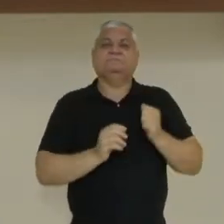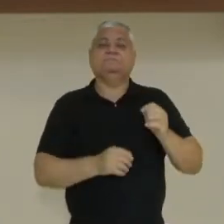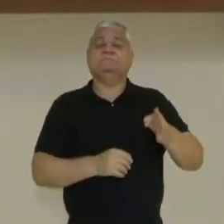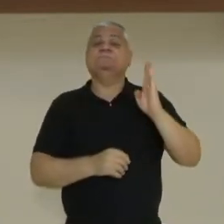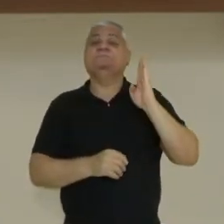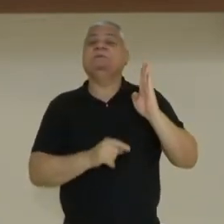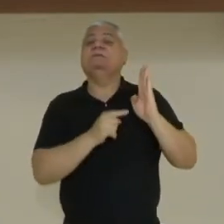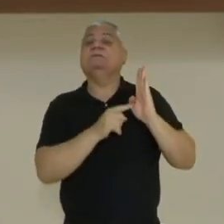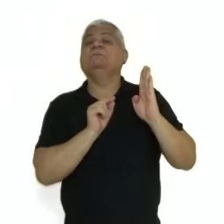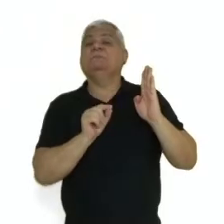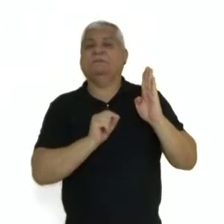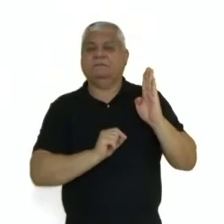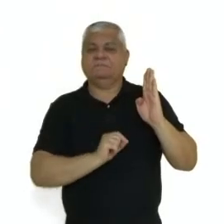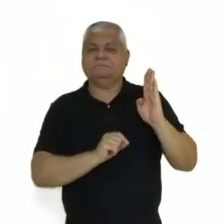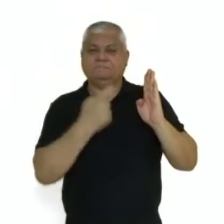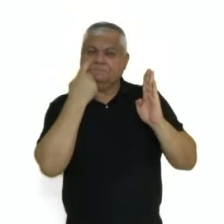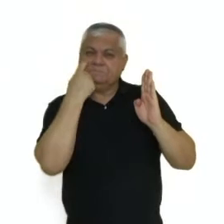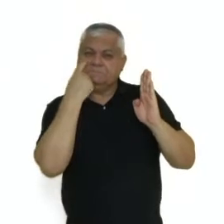B, o que você vai analisar?